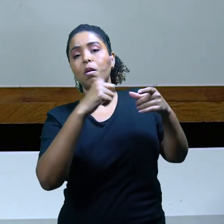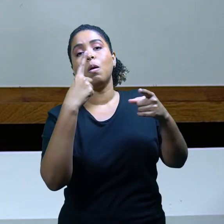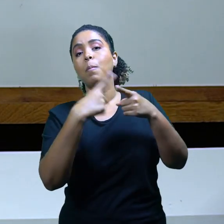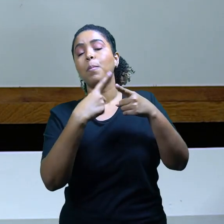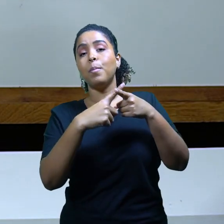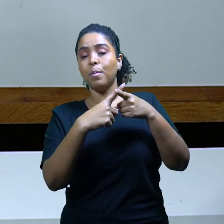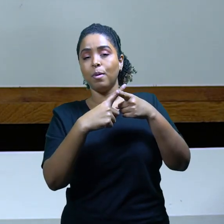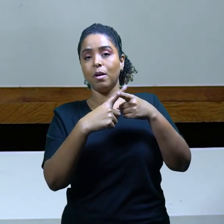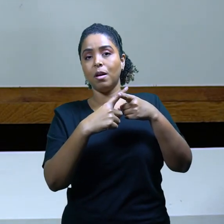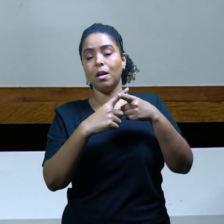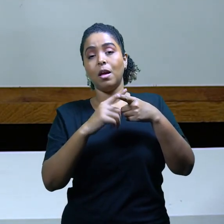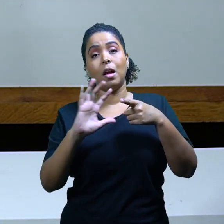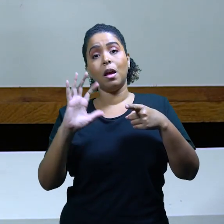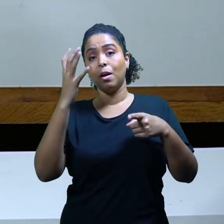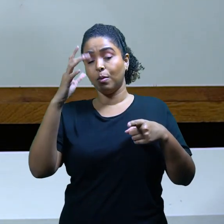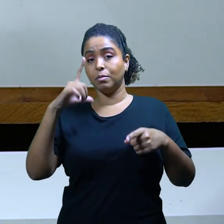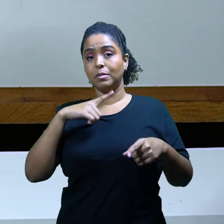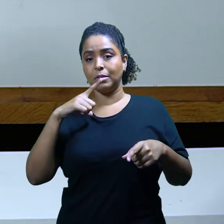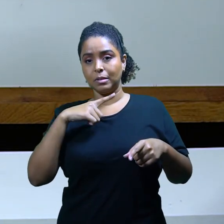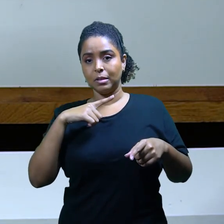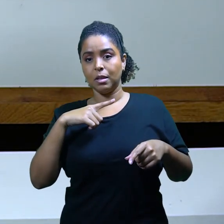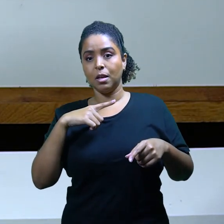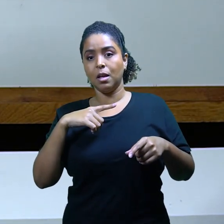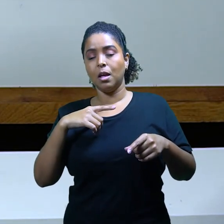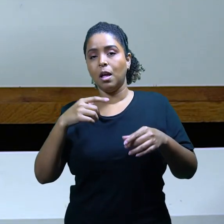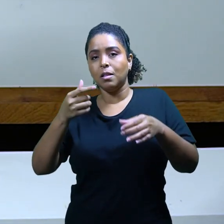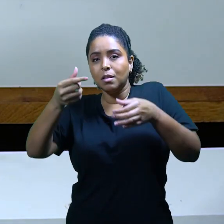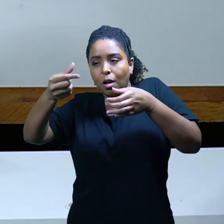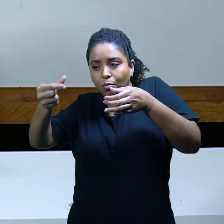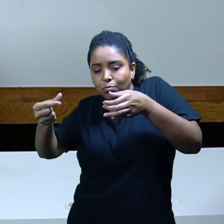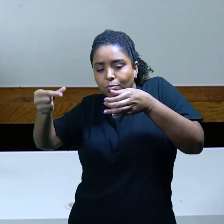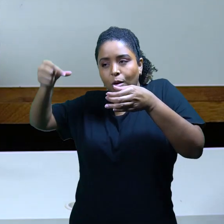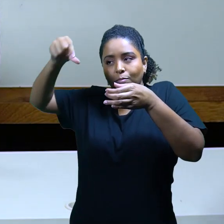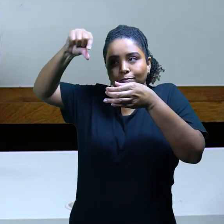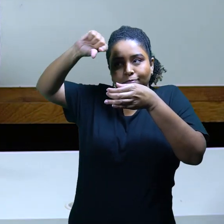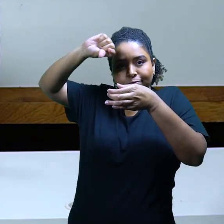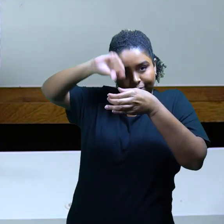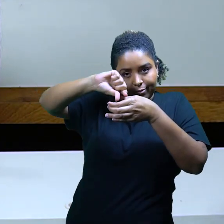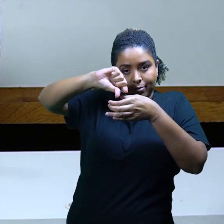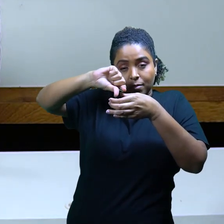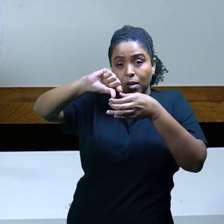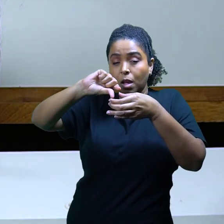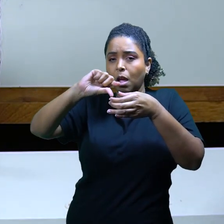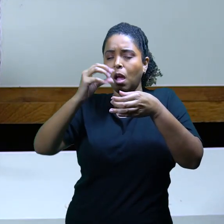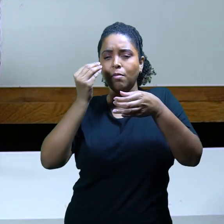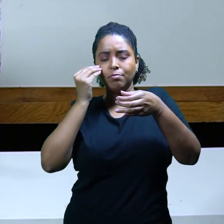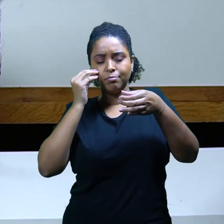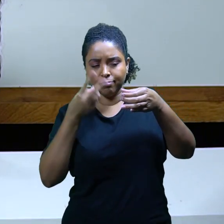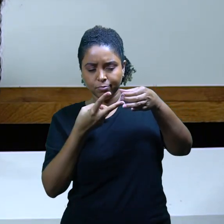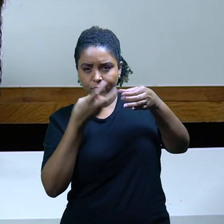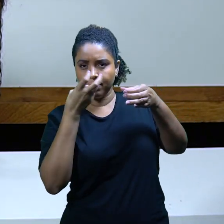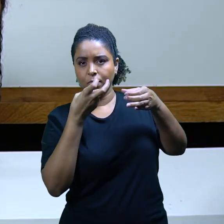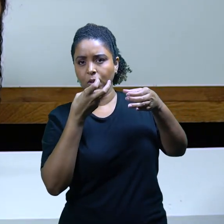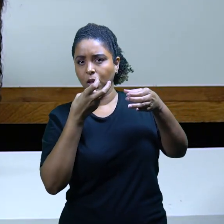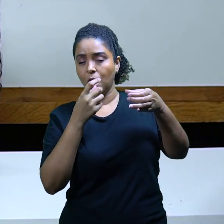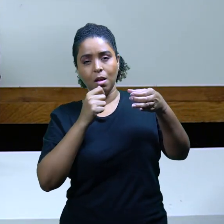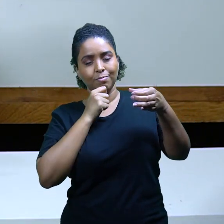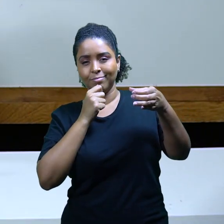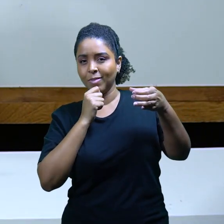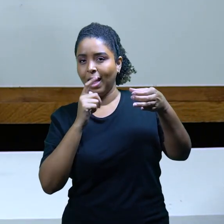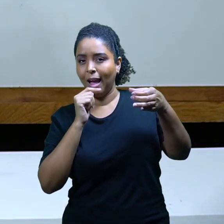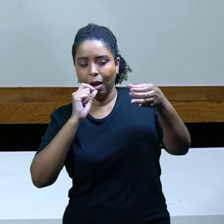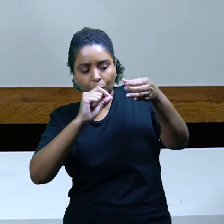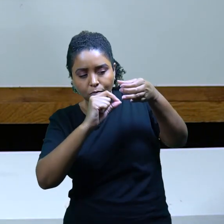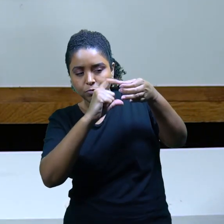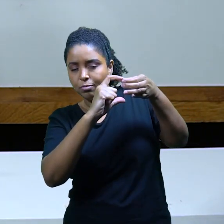subiu? Na verdade, ela subiu porque quando a gente coloca o tubo de ensaio dentro do becker, a gente consegue perceber que